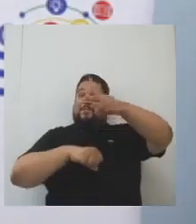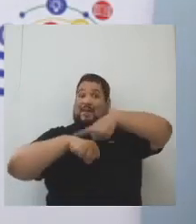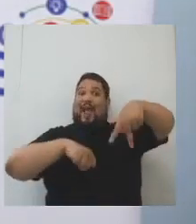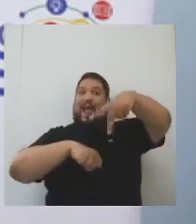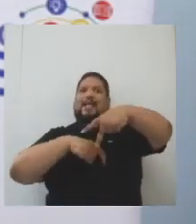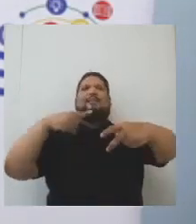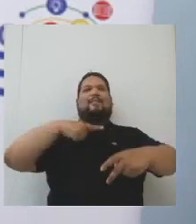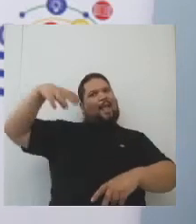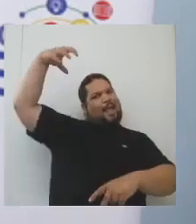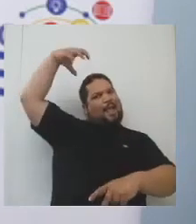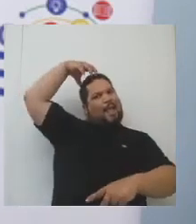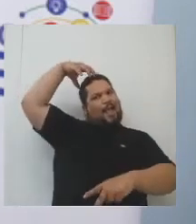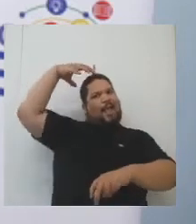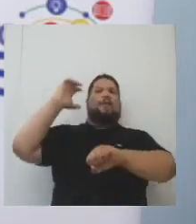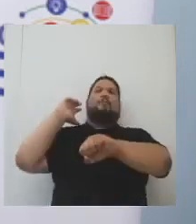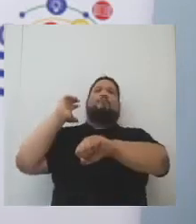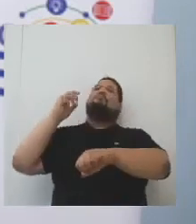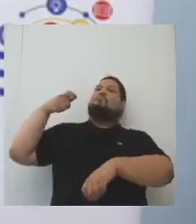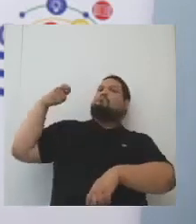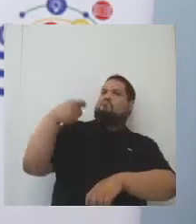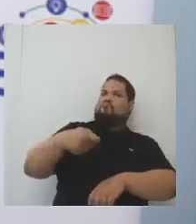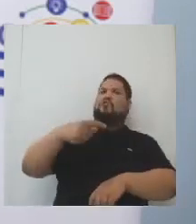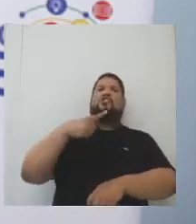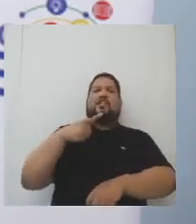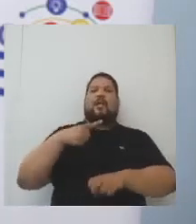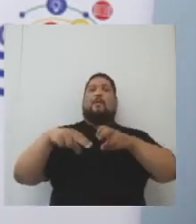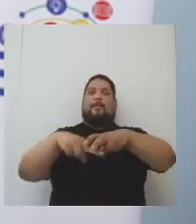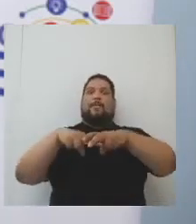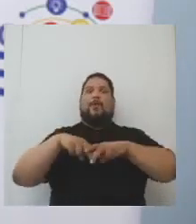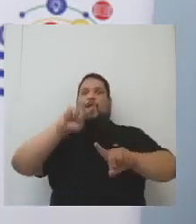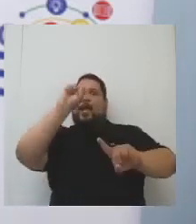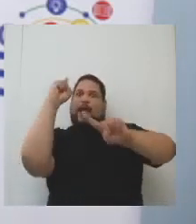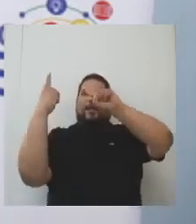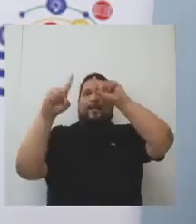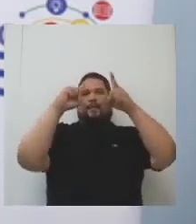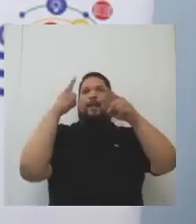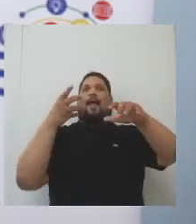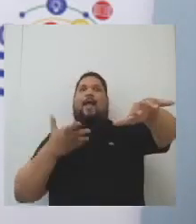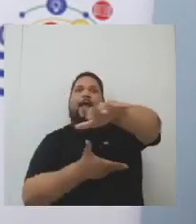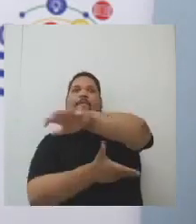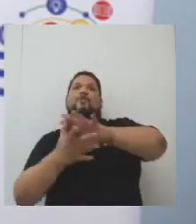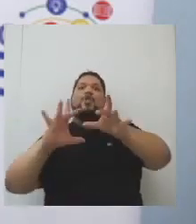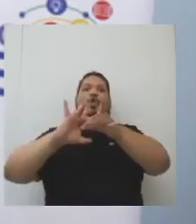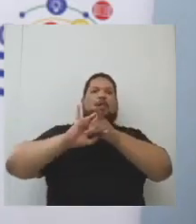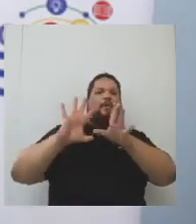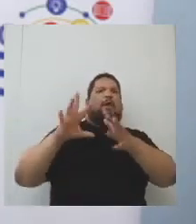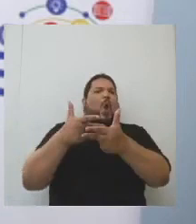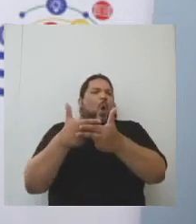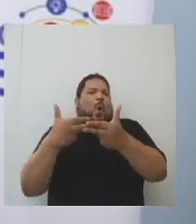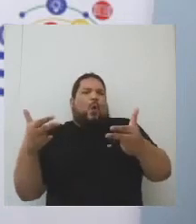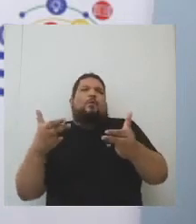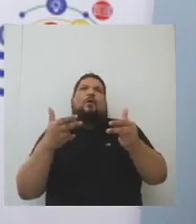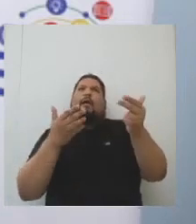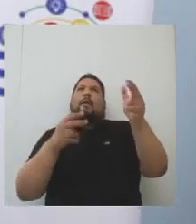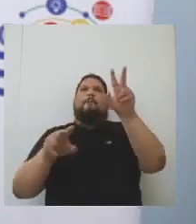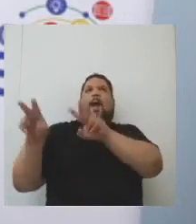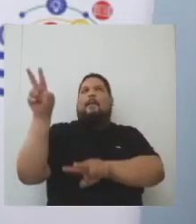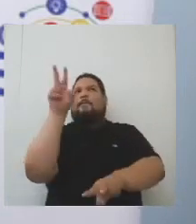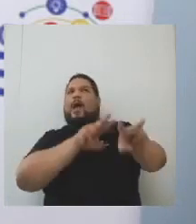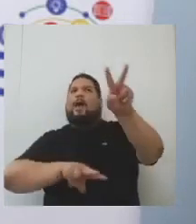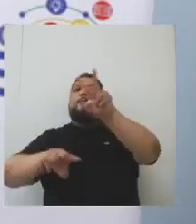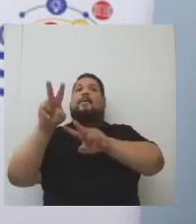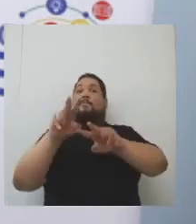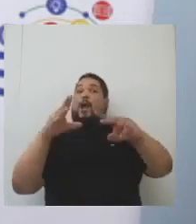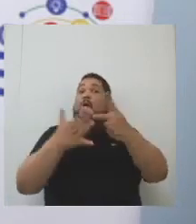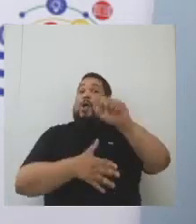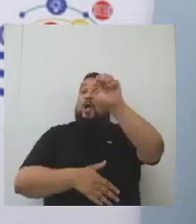monarquia absolutista. E temendo o avanço das ideias liberais, estavam por observar o que estava acontecendo no